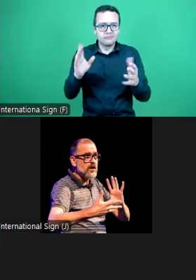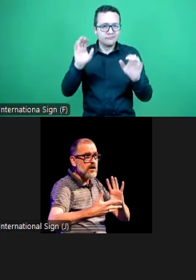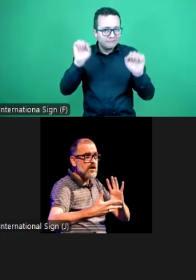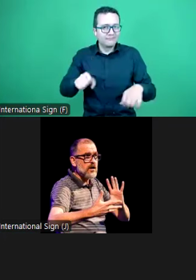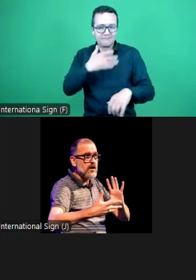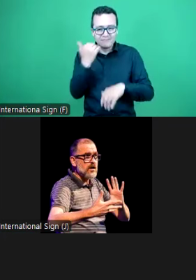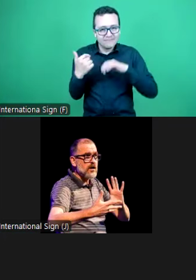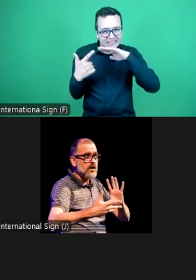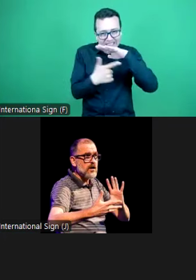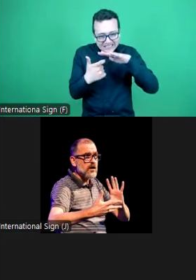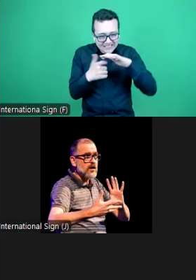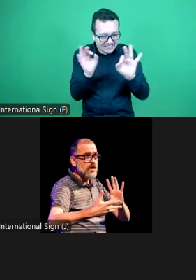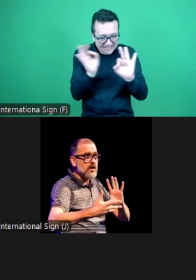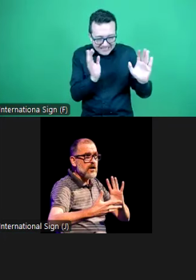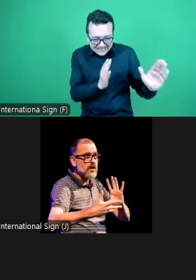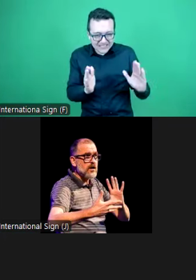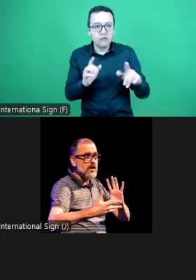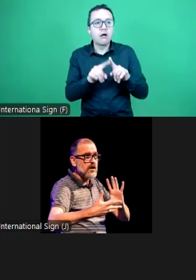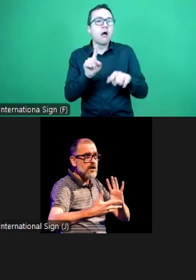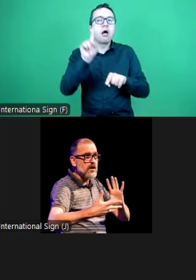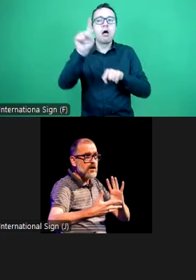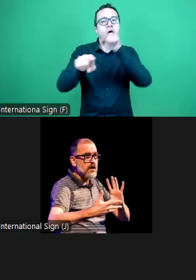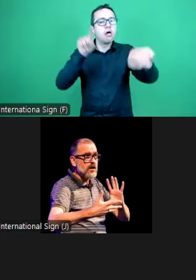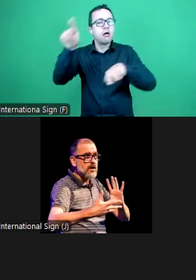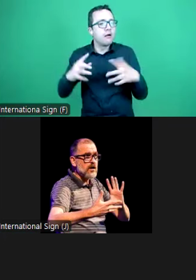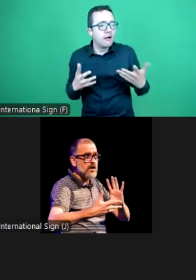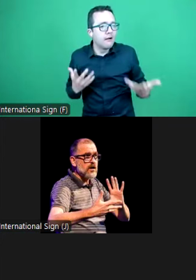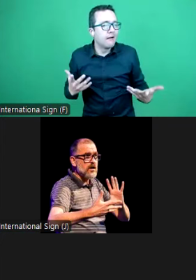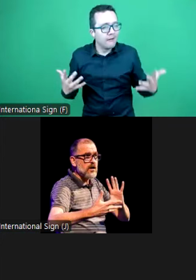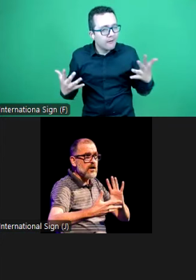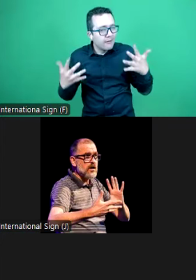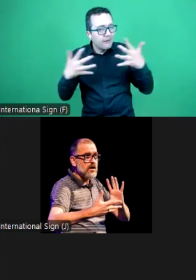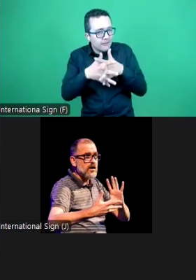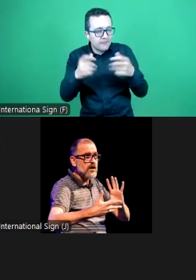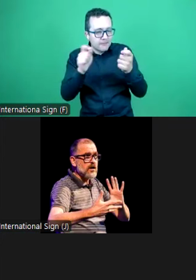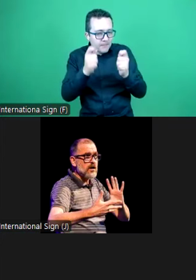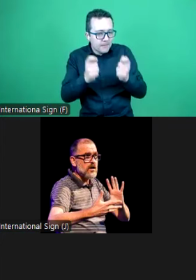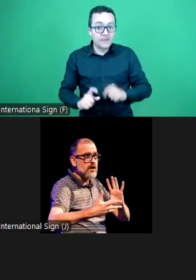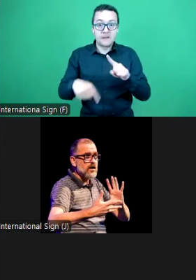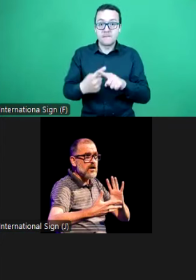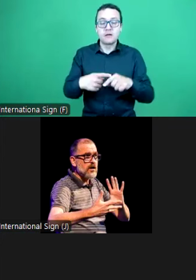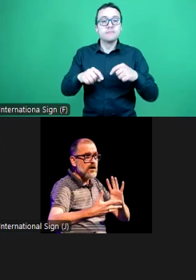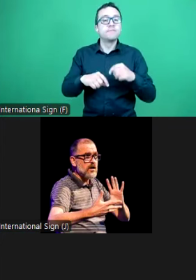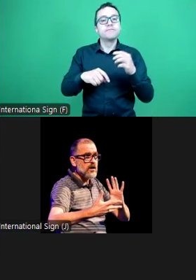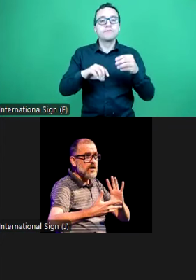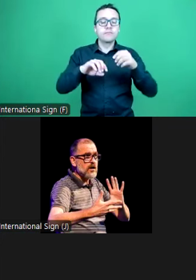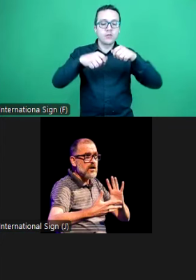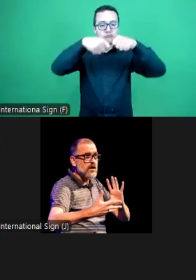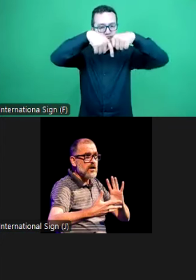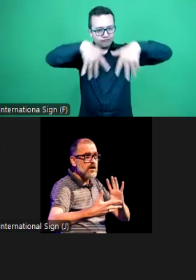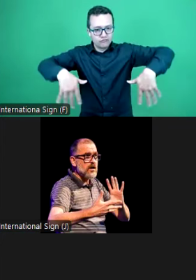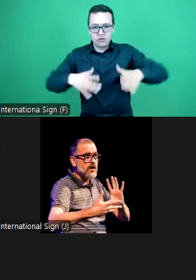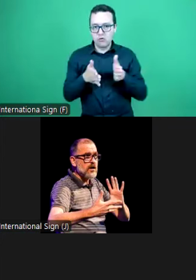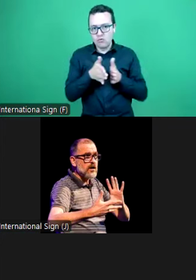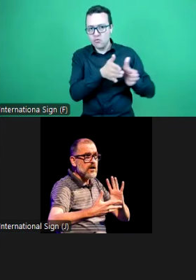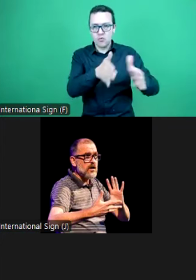uma mudança no modelo de pagamento, né? Que isso é o que eu queria deixar por último. O modelo de pagamento ele é feito hoje